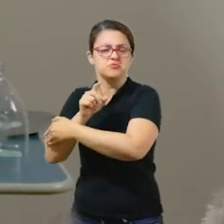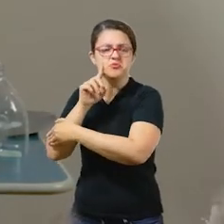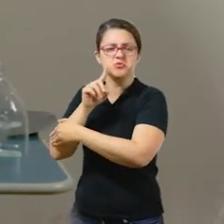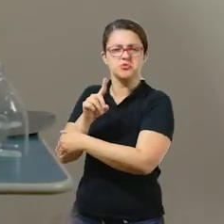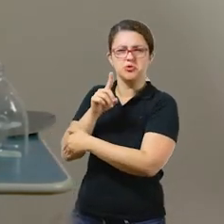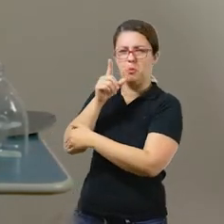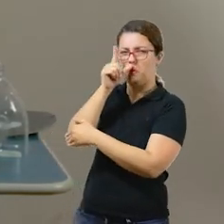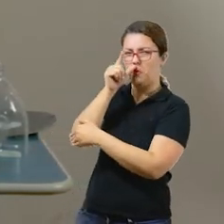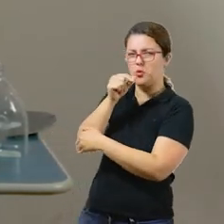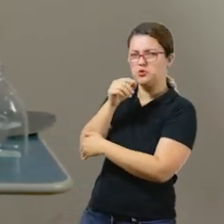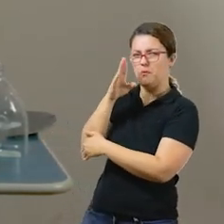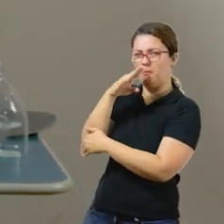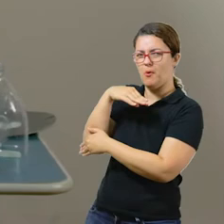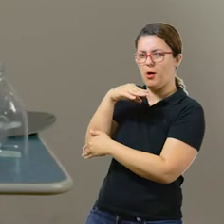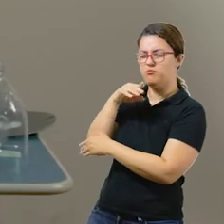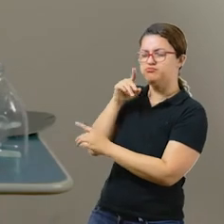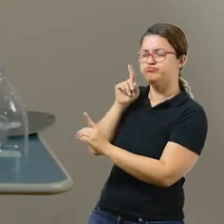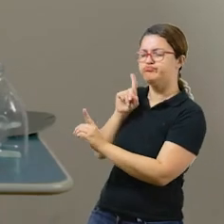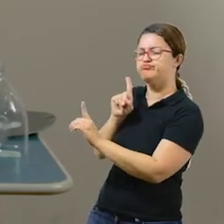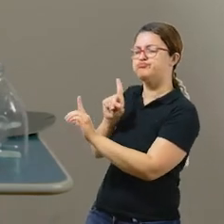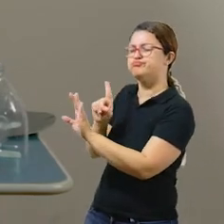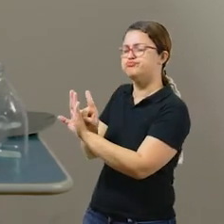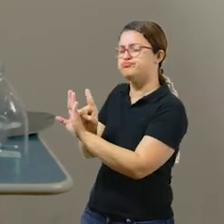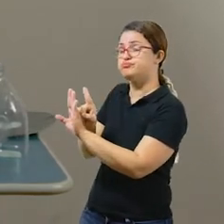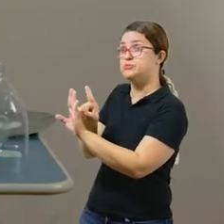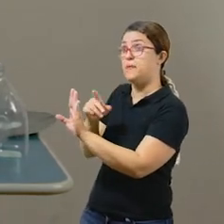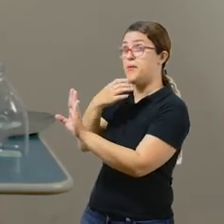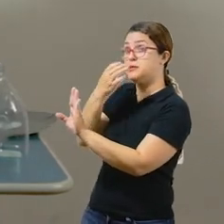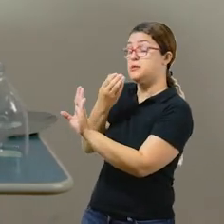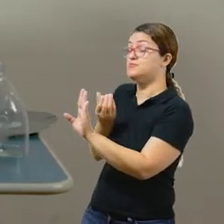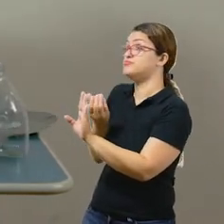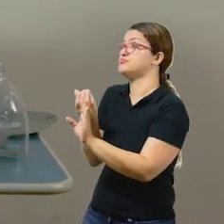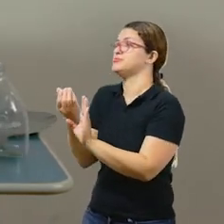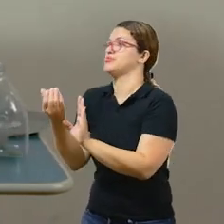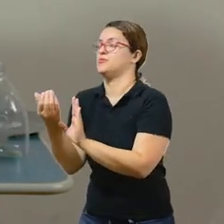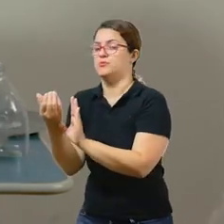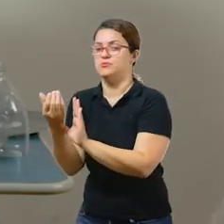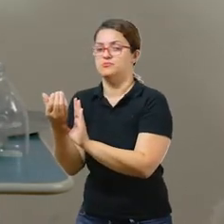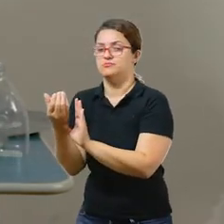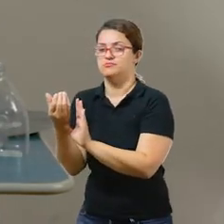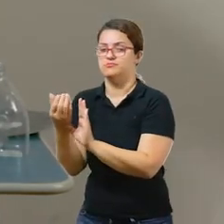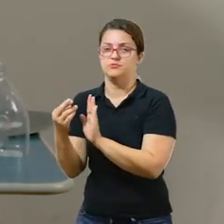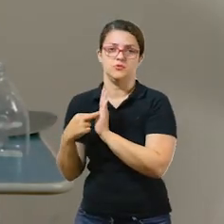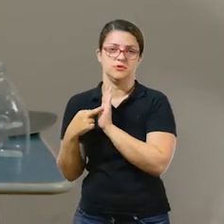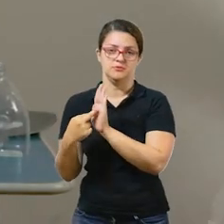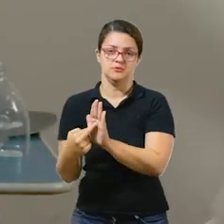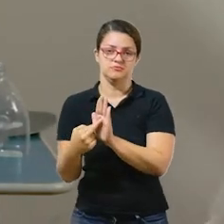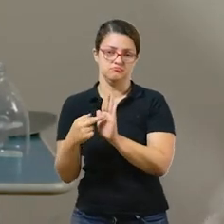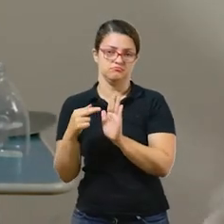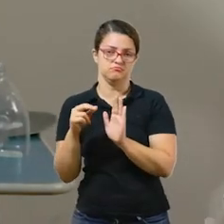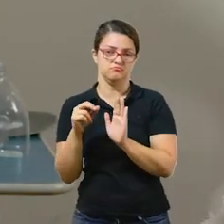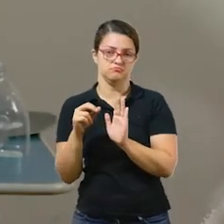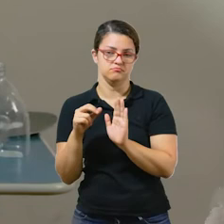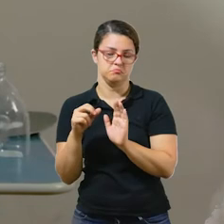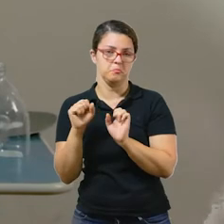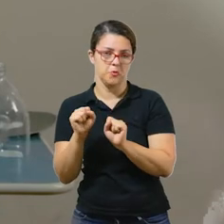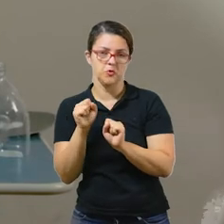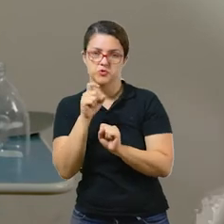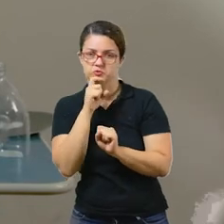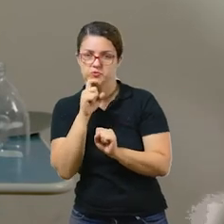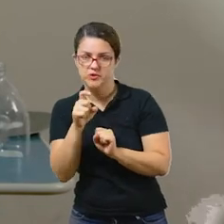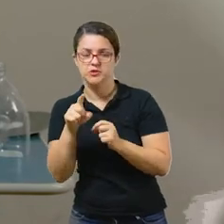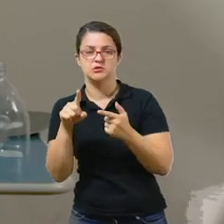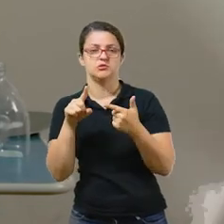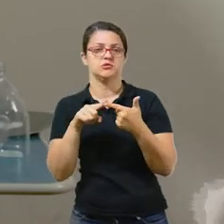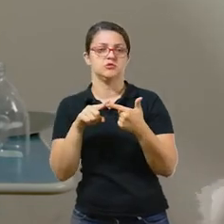que para ela? Uma maçã. Essa maçã nós temos de duas representações. Nós temos uma maçã verde, que também pode ser